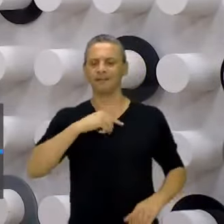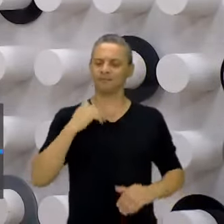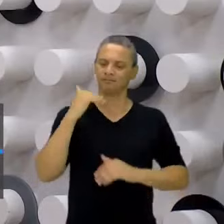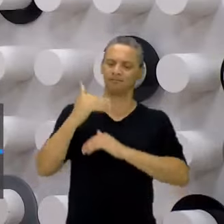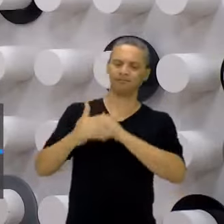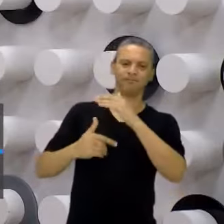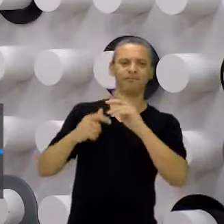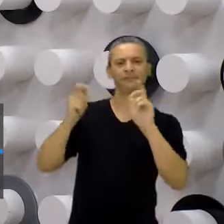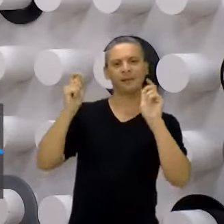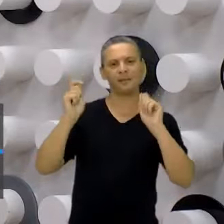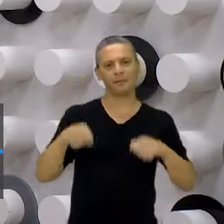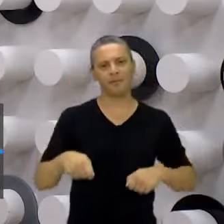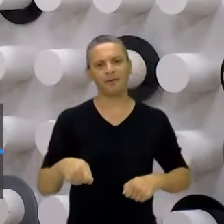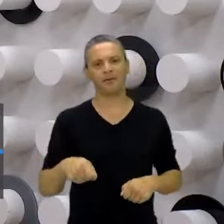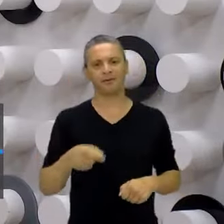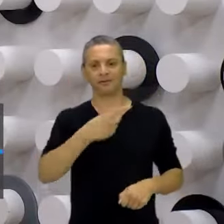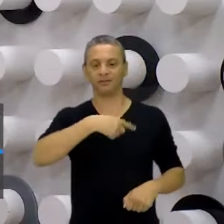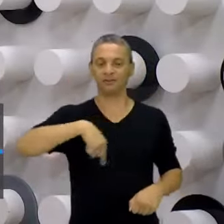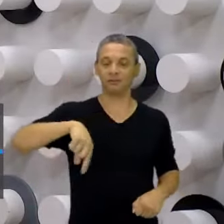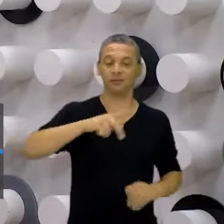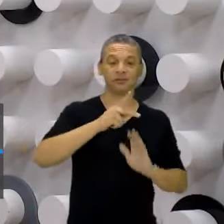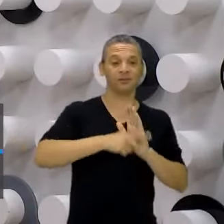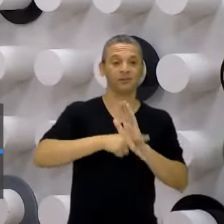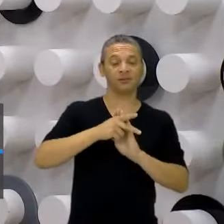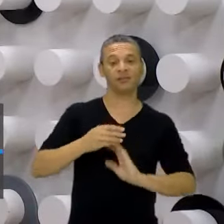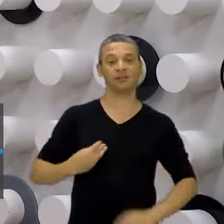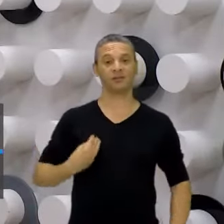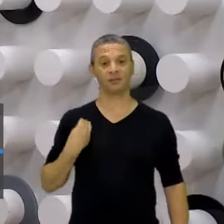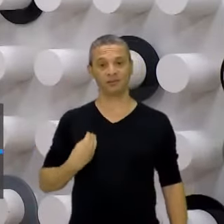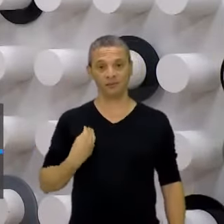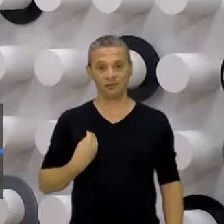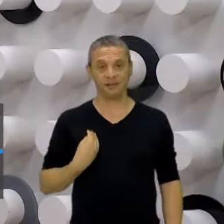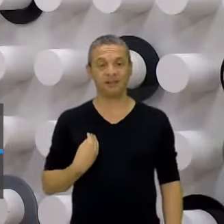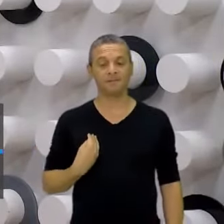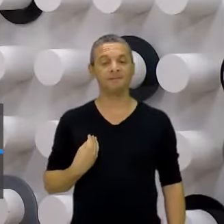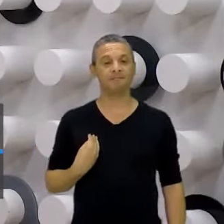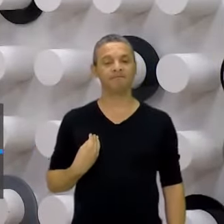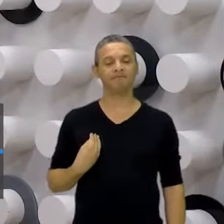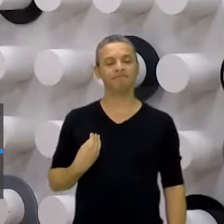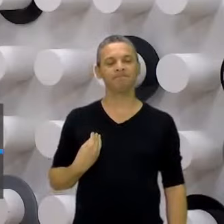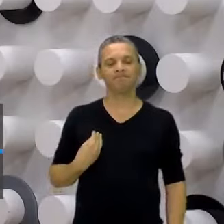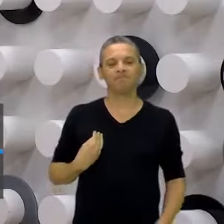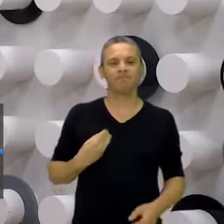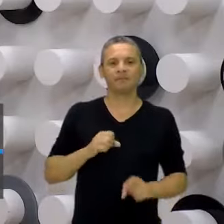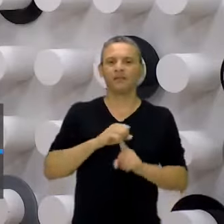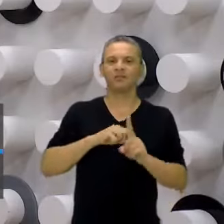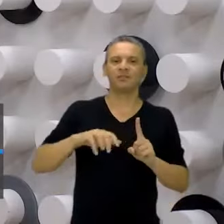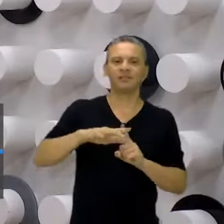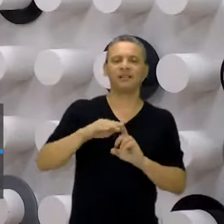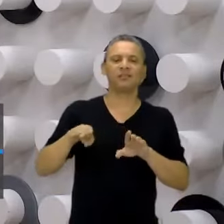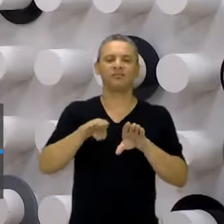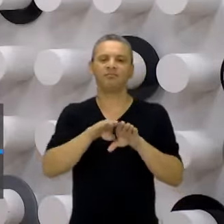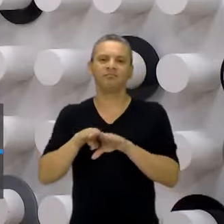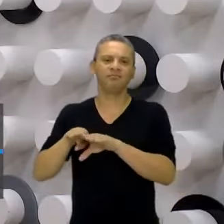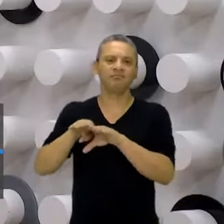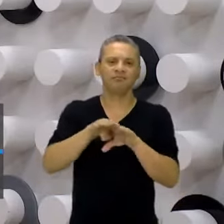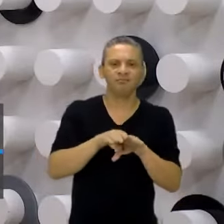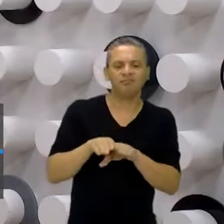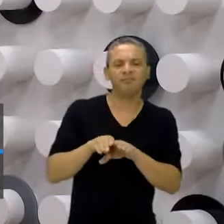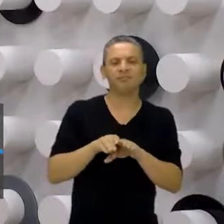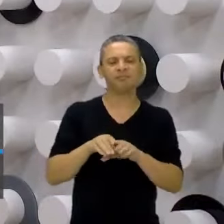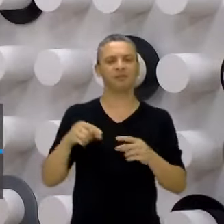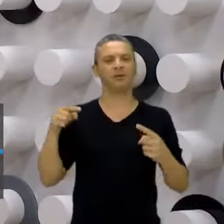a possibilidade, através dos nossos projetos de vida, do nosso projeto de vida, uma sociedade mais igualitária, onde envolva